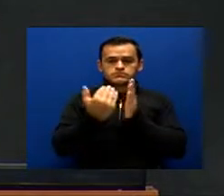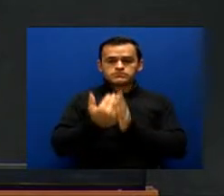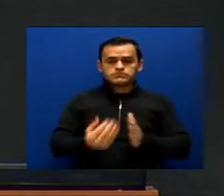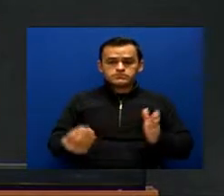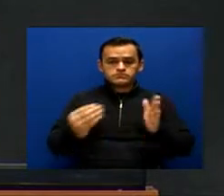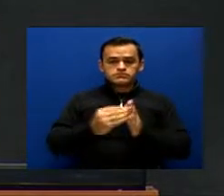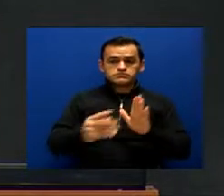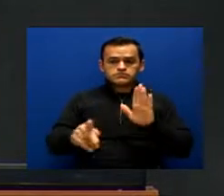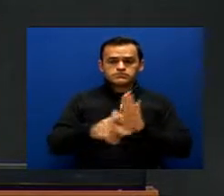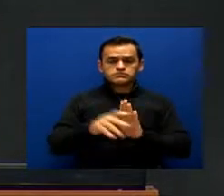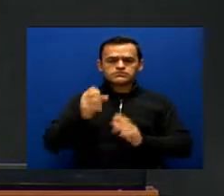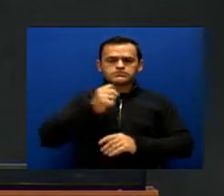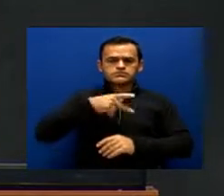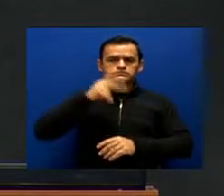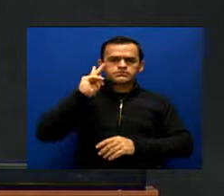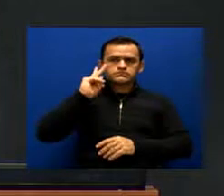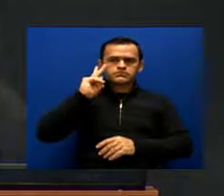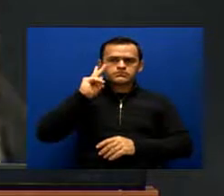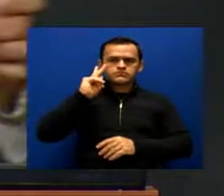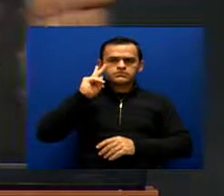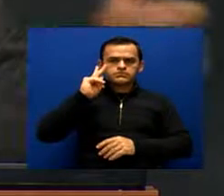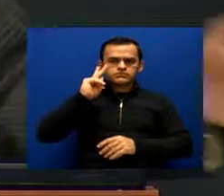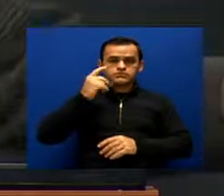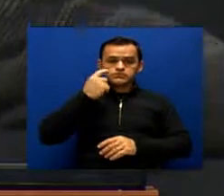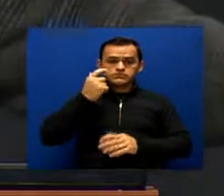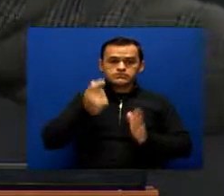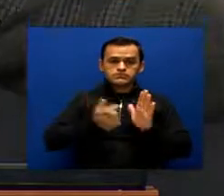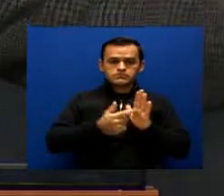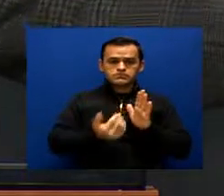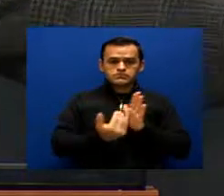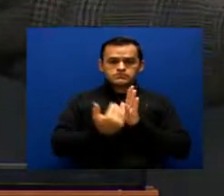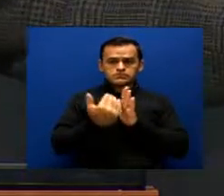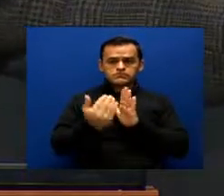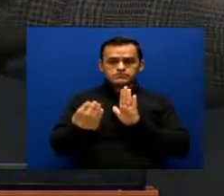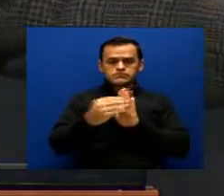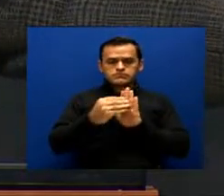vereador Apolo? Isso que eu quero ver, daqui.